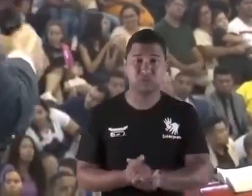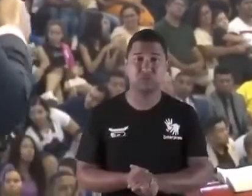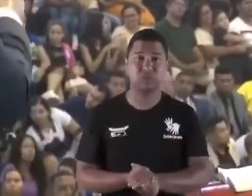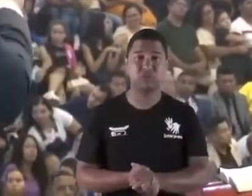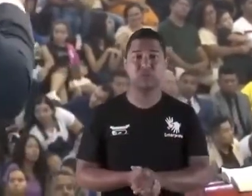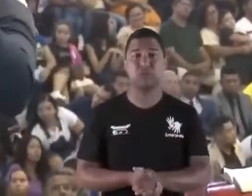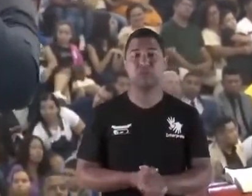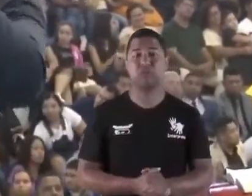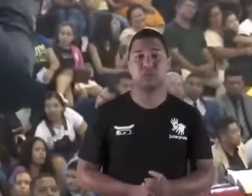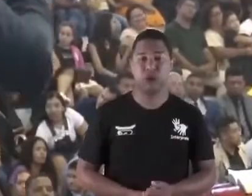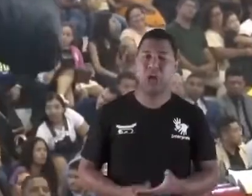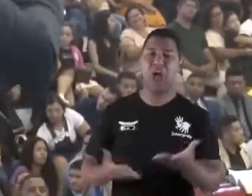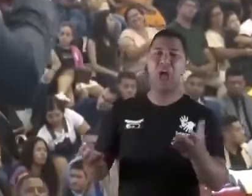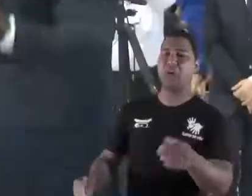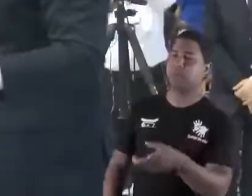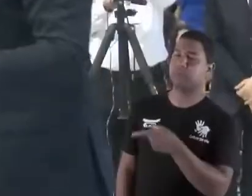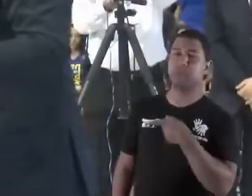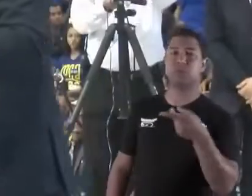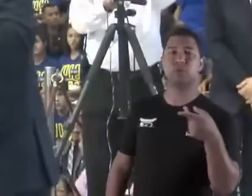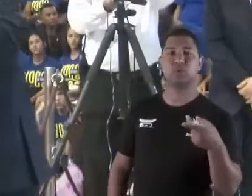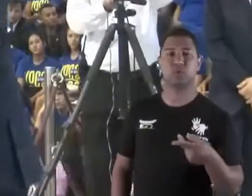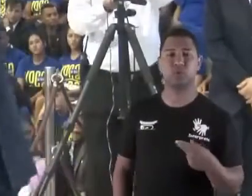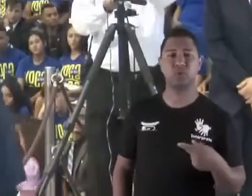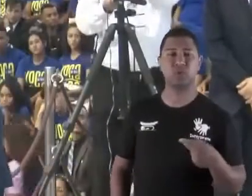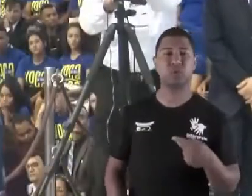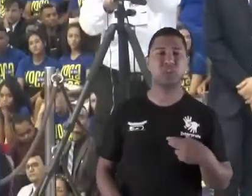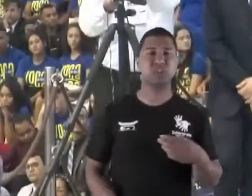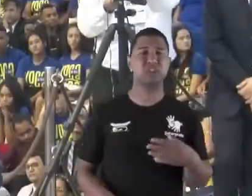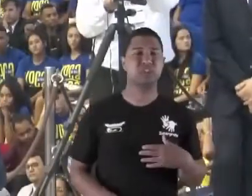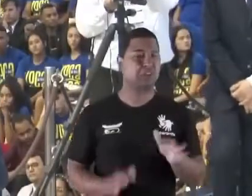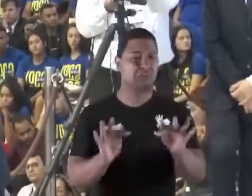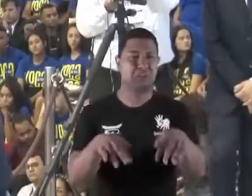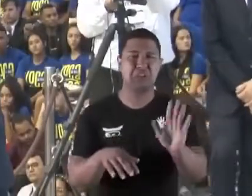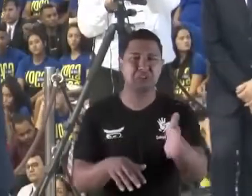Pastor, entrega logo o rolo, lá vai.